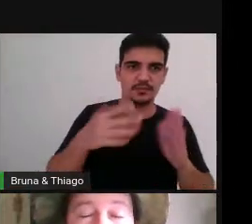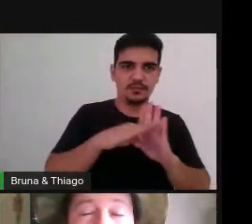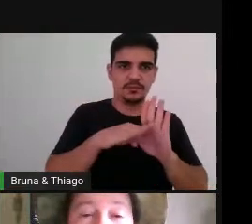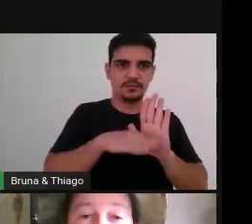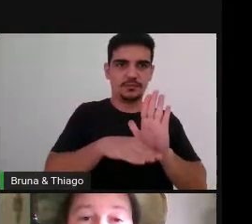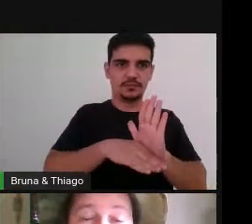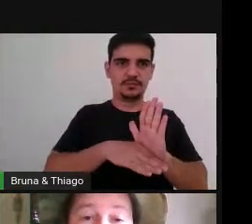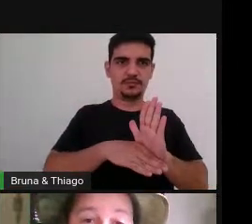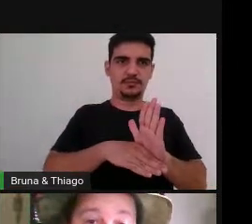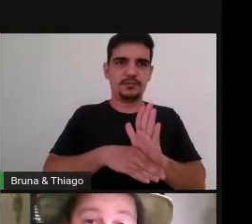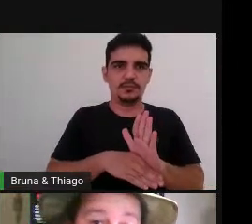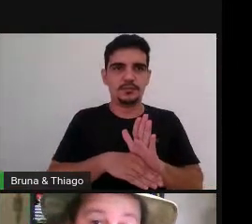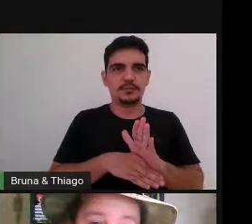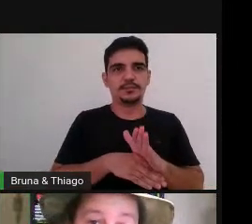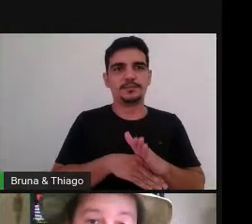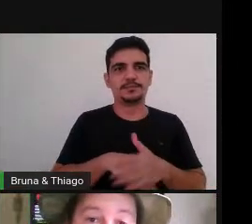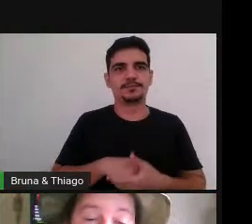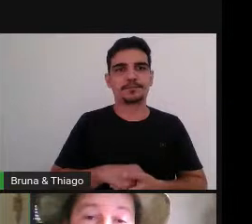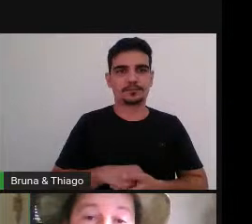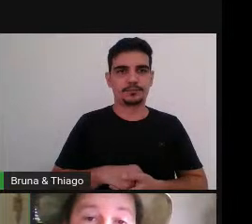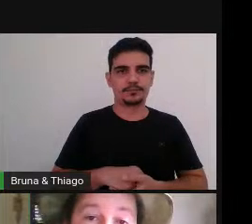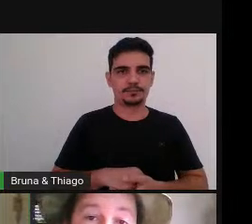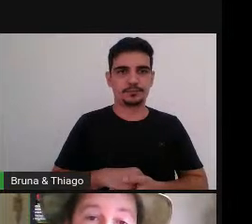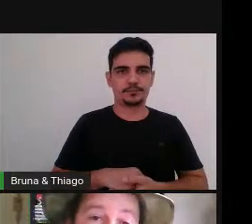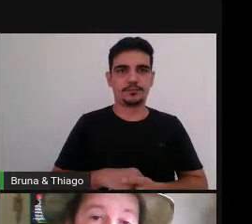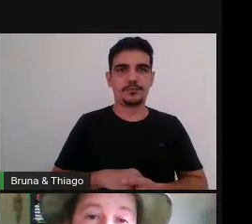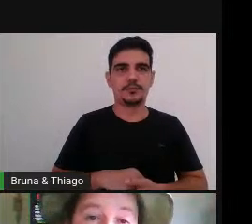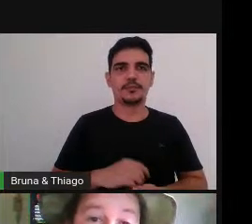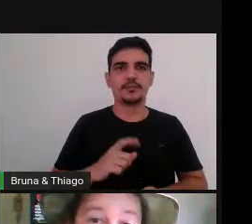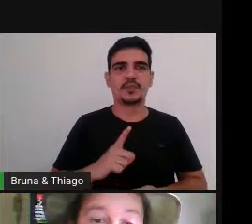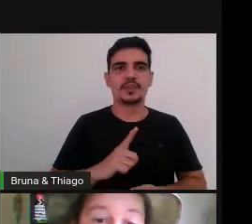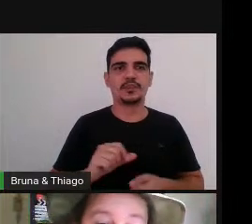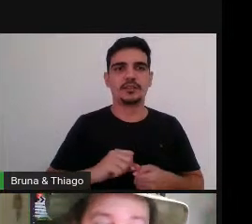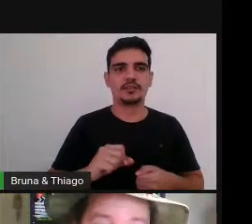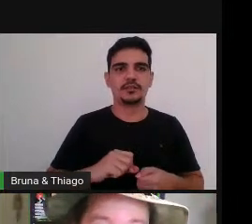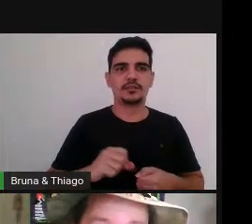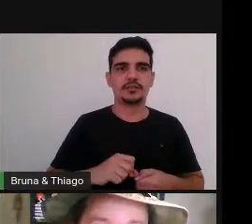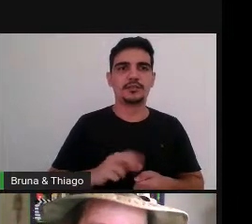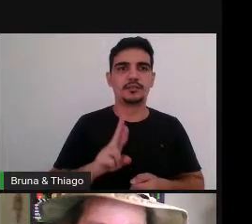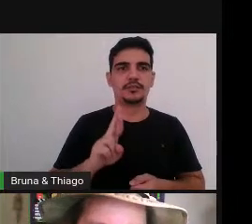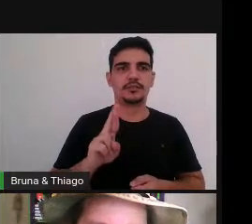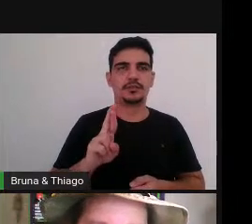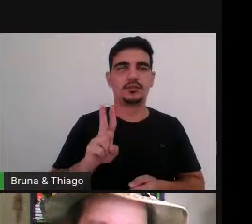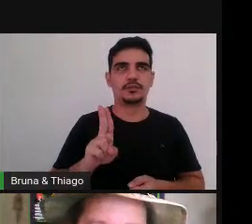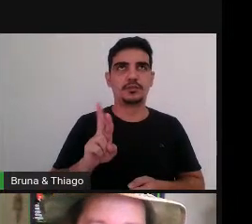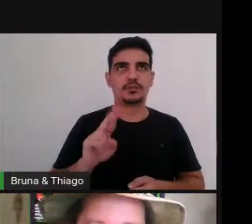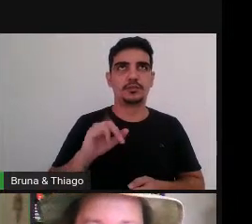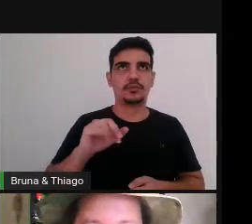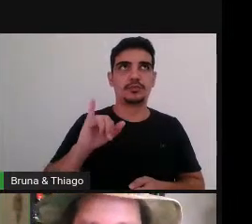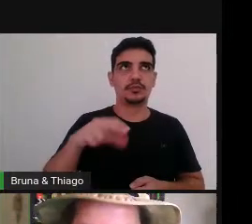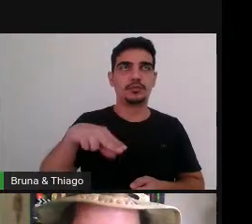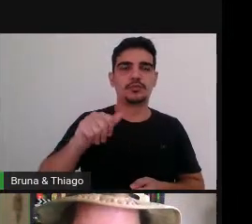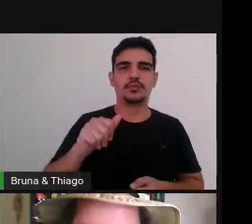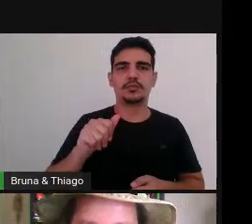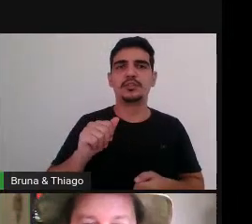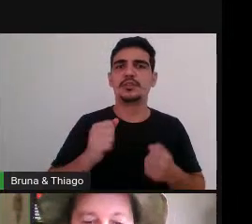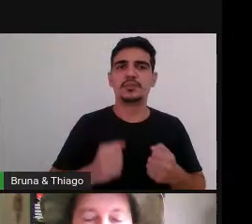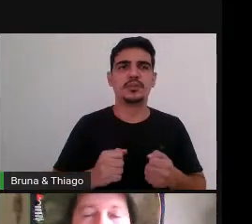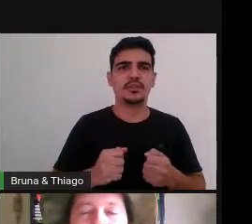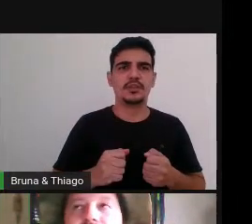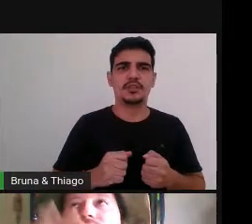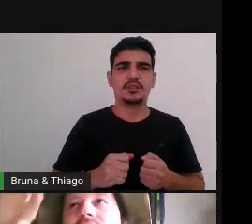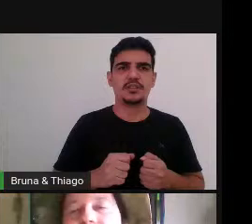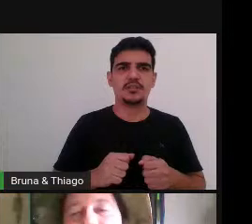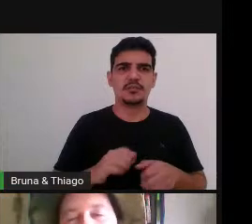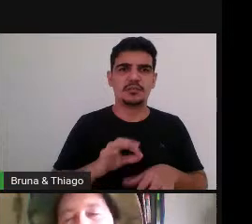vai estar turvo, vai estar cor de café, uma urina bem turva, porque os rins estão sofrendo. Já uma cobra coral, o paciente vai chegar desmaiado lá no hospital,